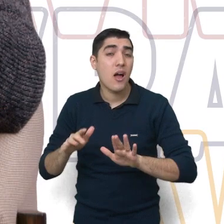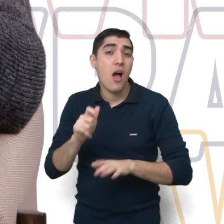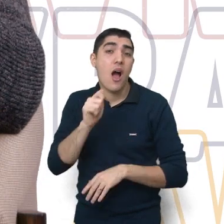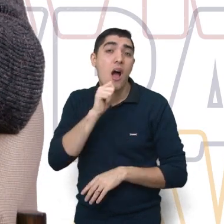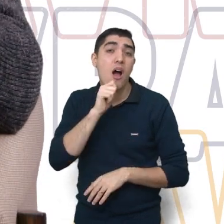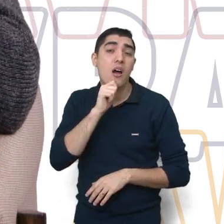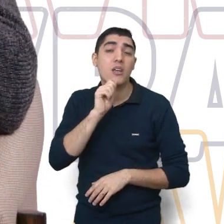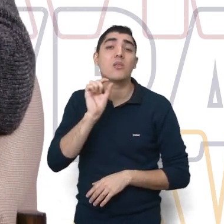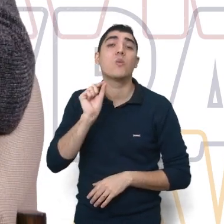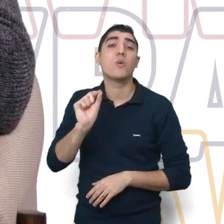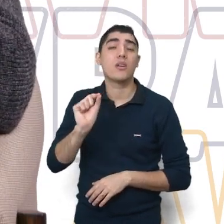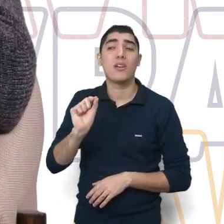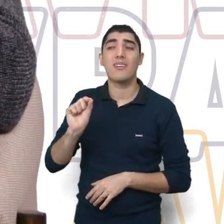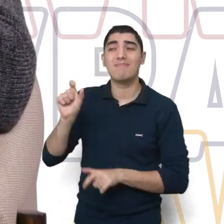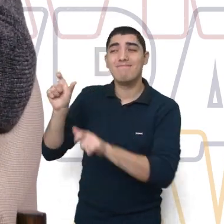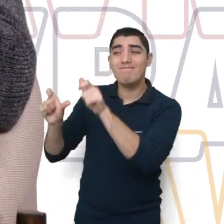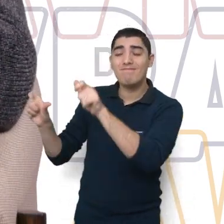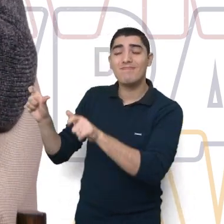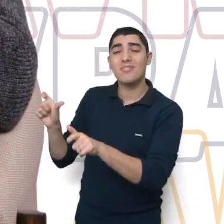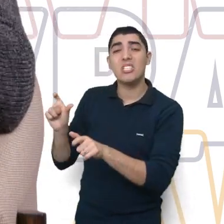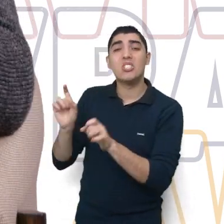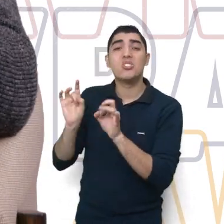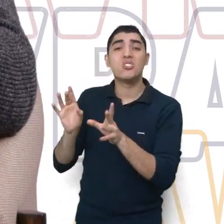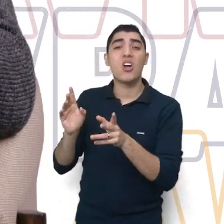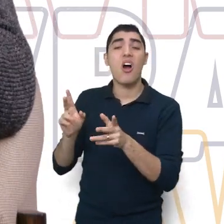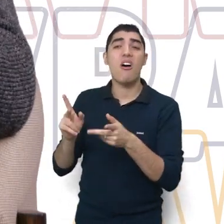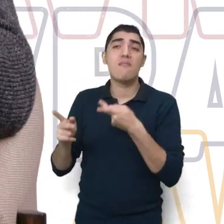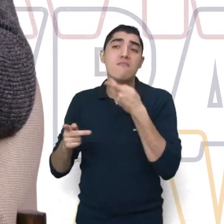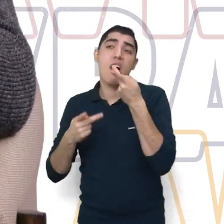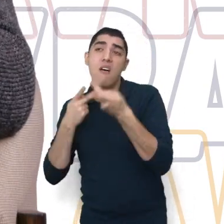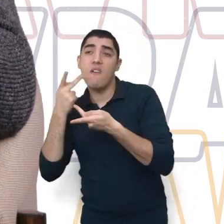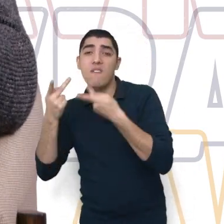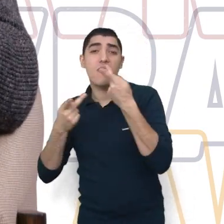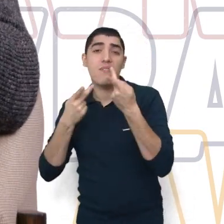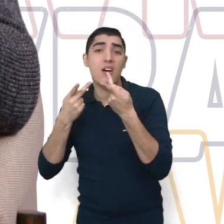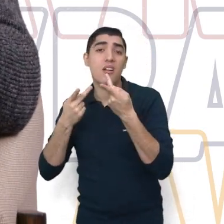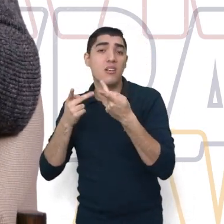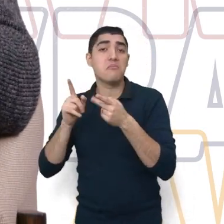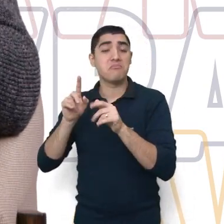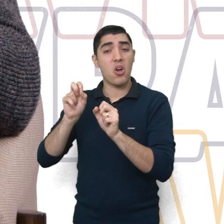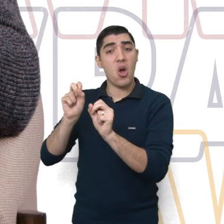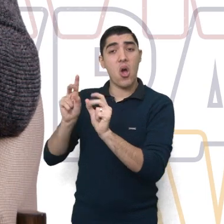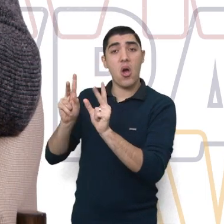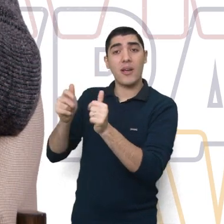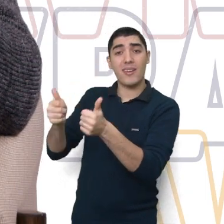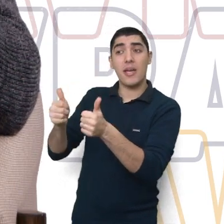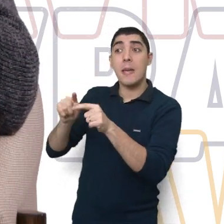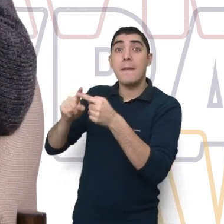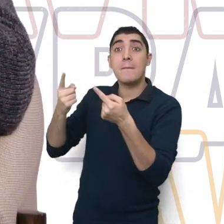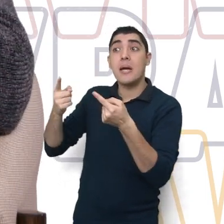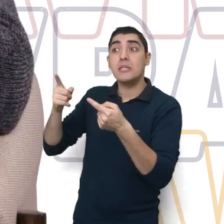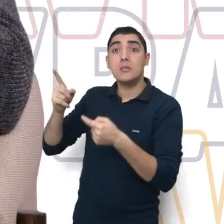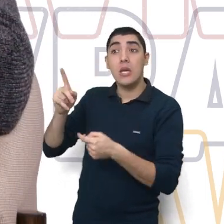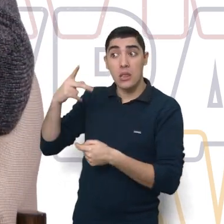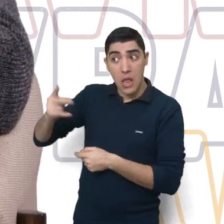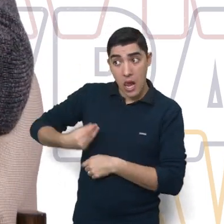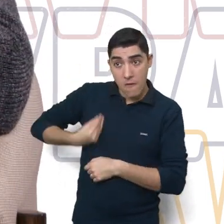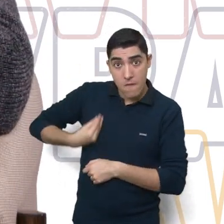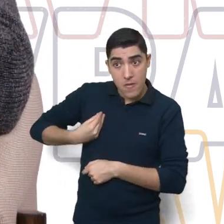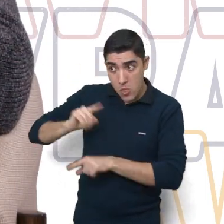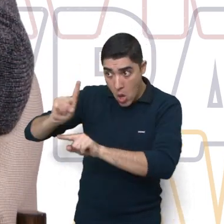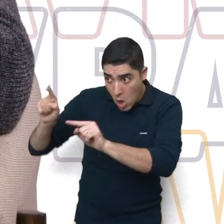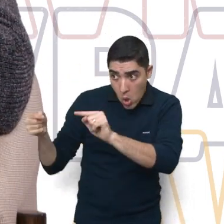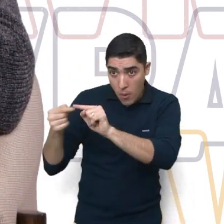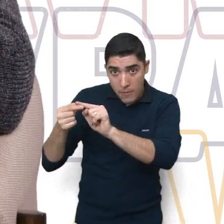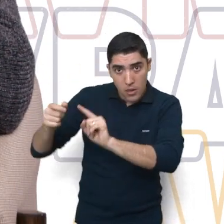está internalizado dentro da gente o quanto é esse essa questão ambiental faz parte do